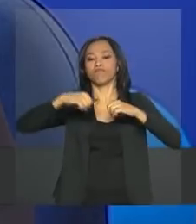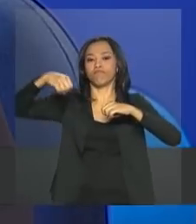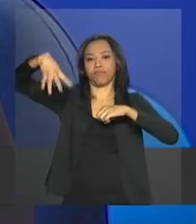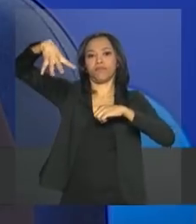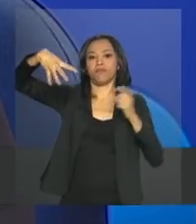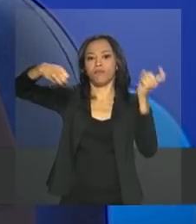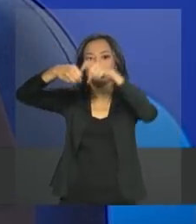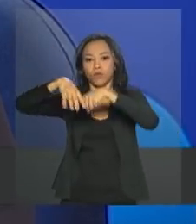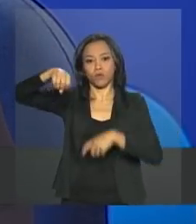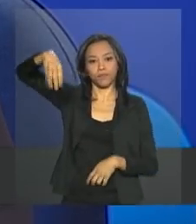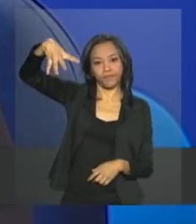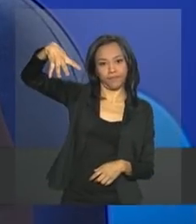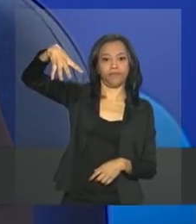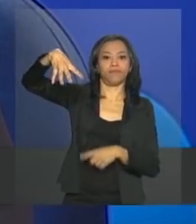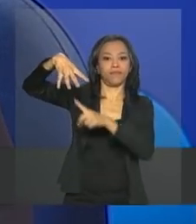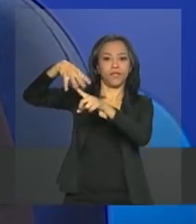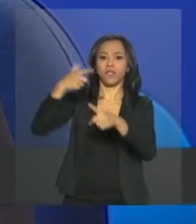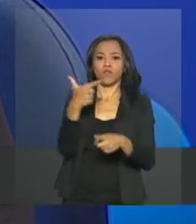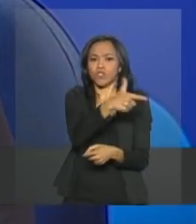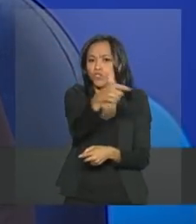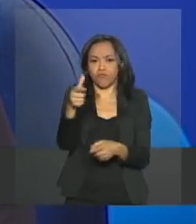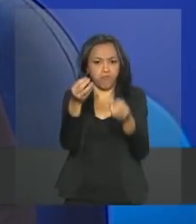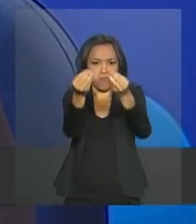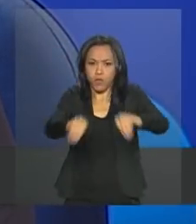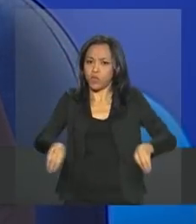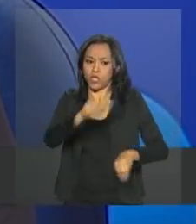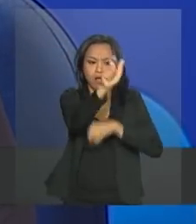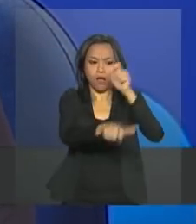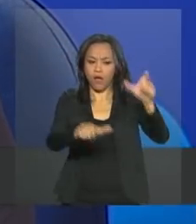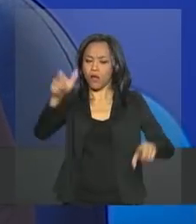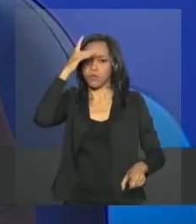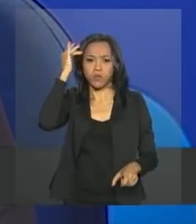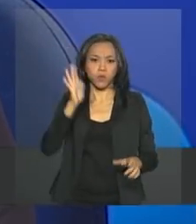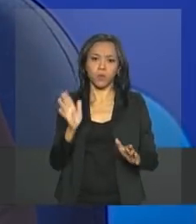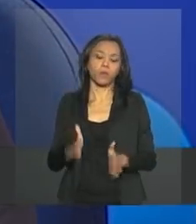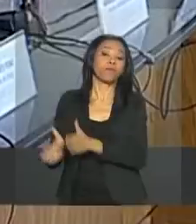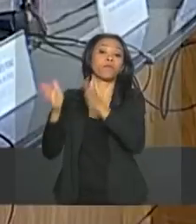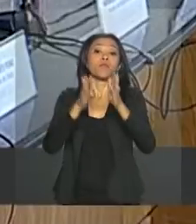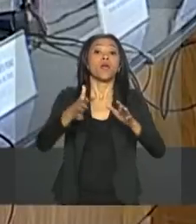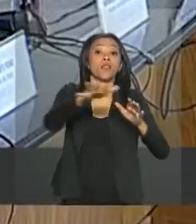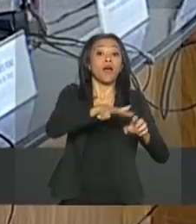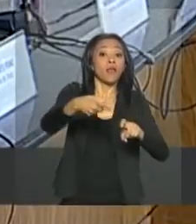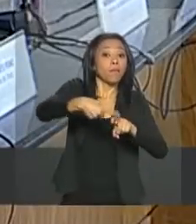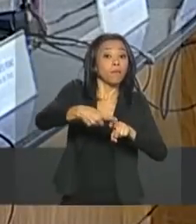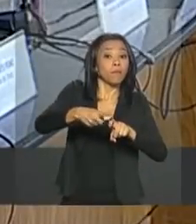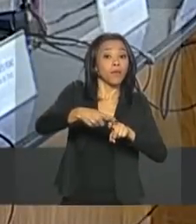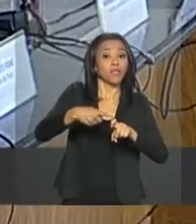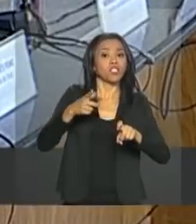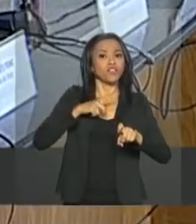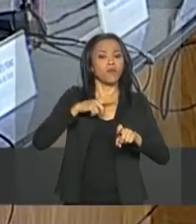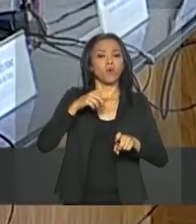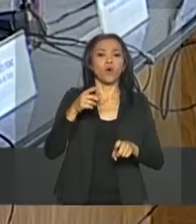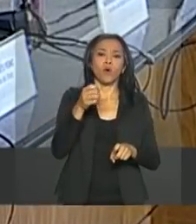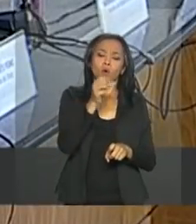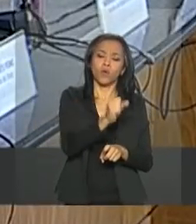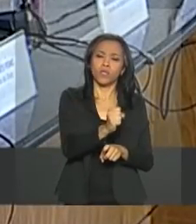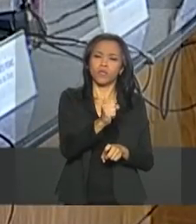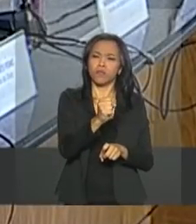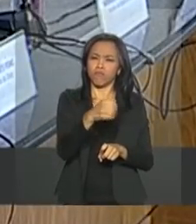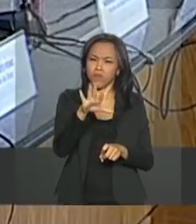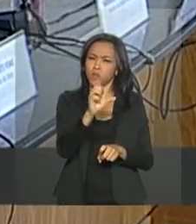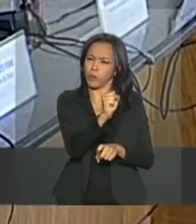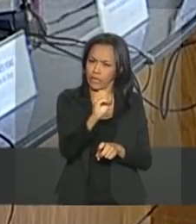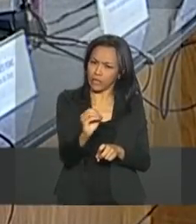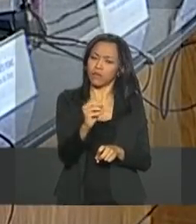prejudicar os candidatos do ponto de vista de emergência médica nós tivemos 88 ocorrências mas também nenhuma